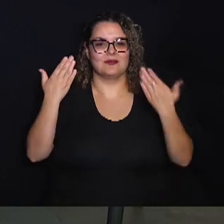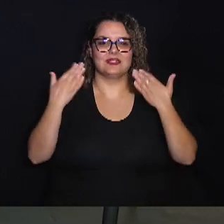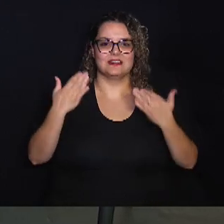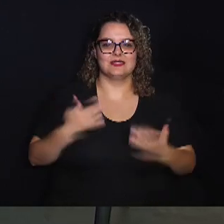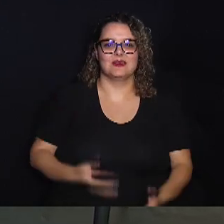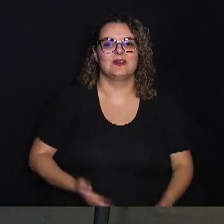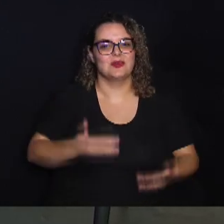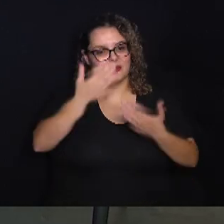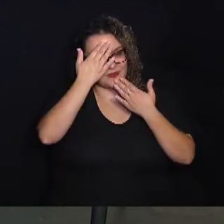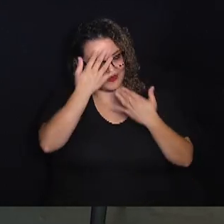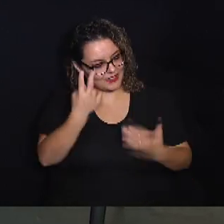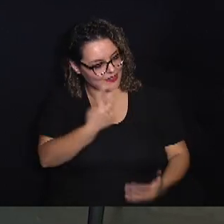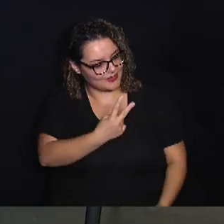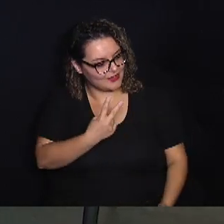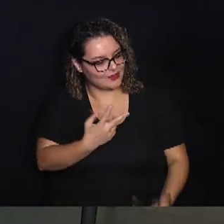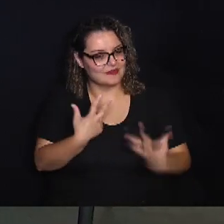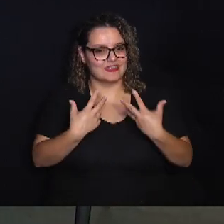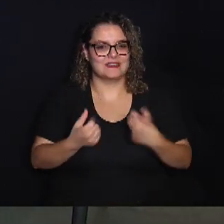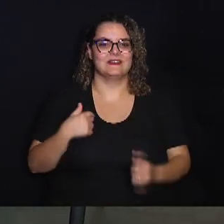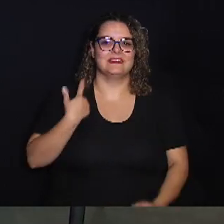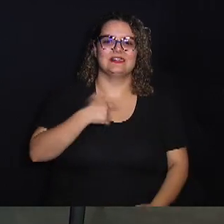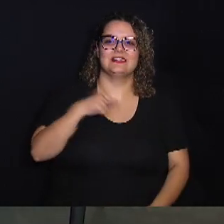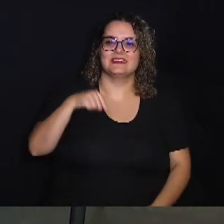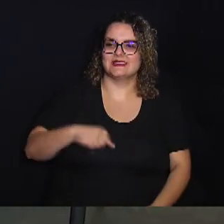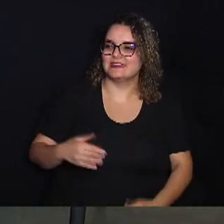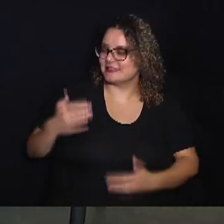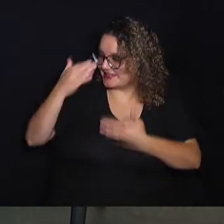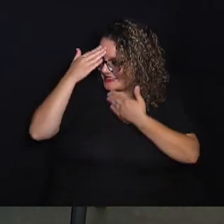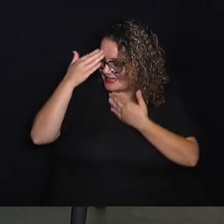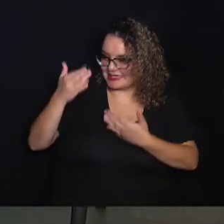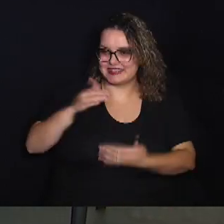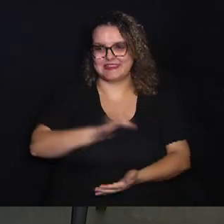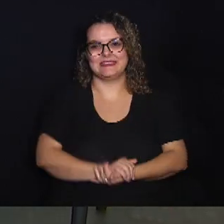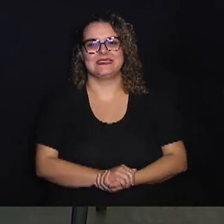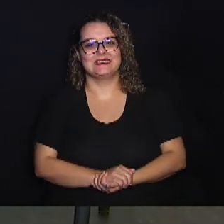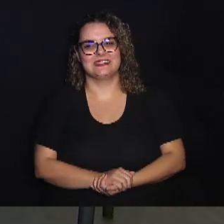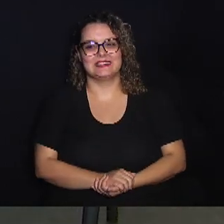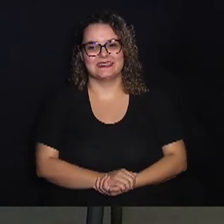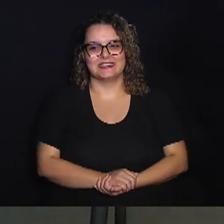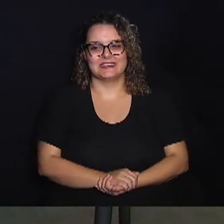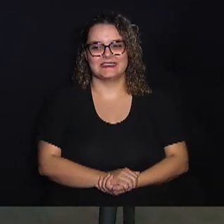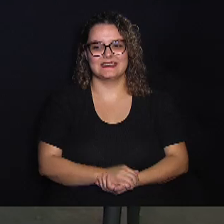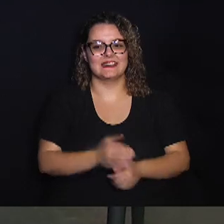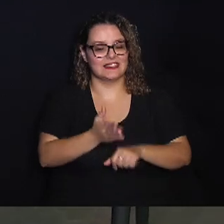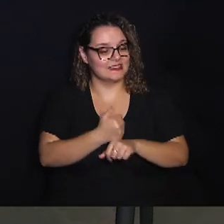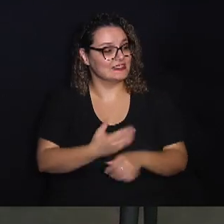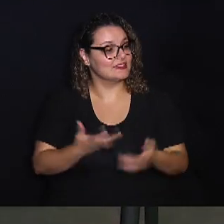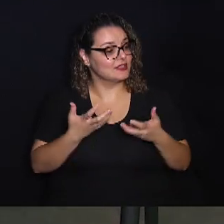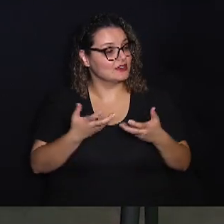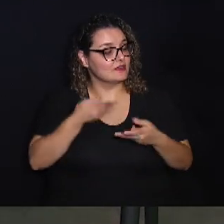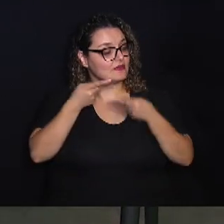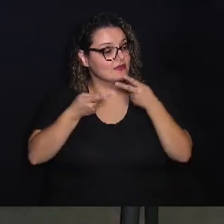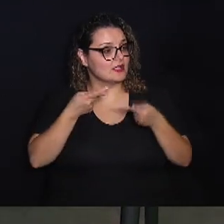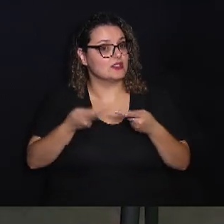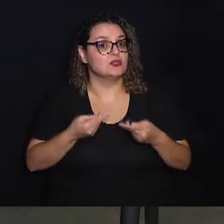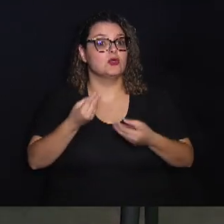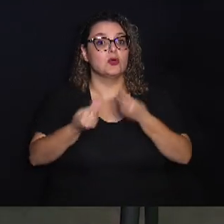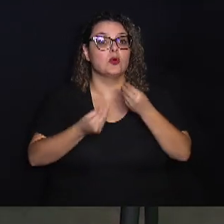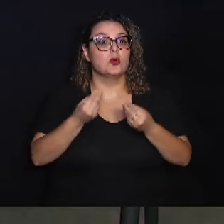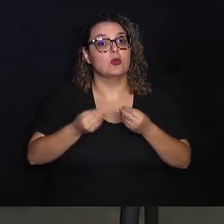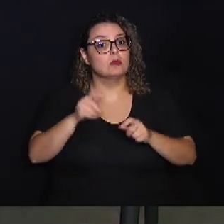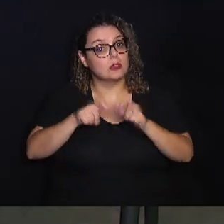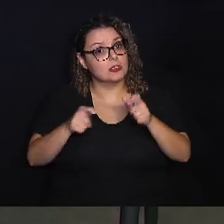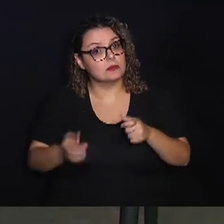Muito obrigada por receber a gente aqui. A gente que agradecemos. Hermes, eu queria que você falasse para a gente como é que as pessoas chegam